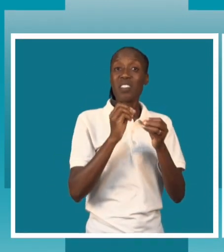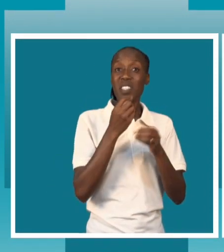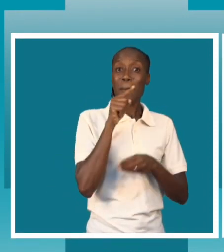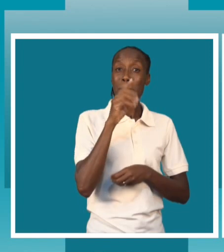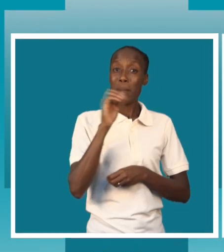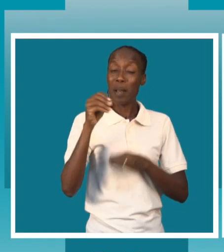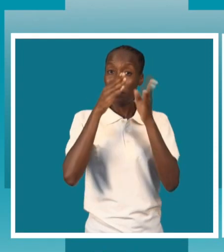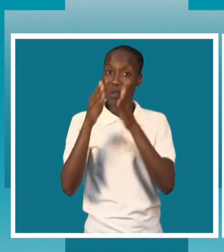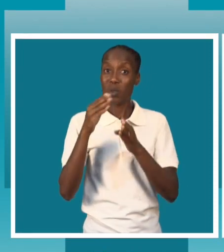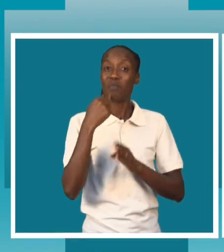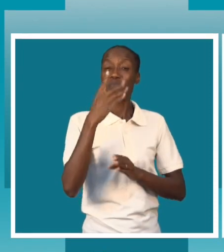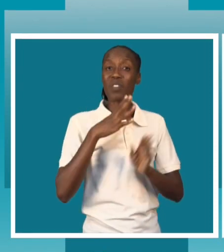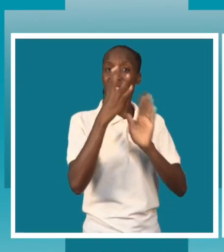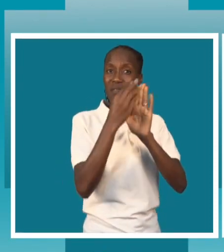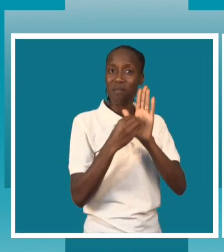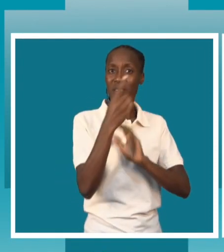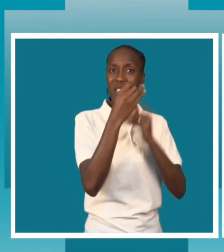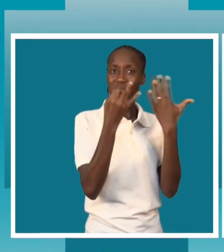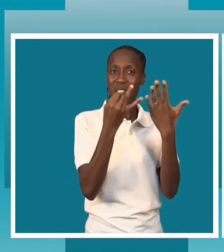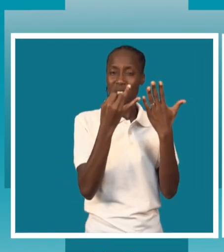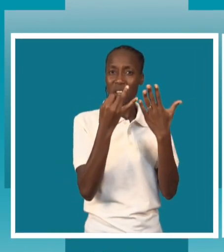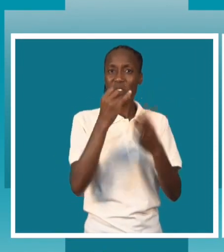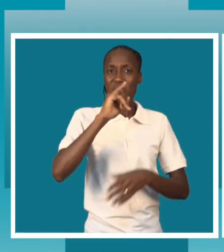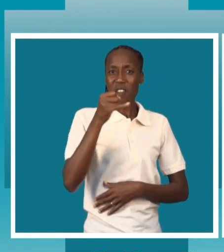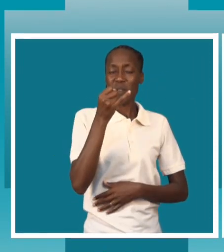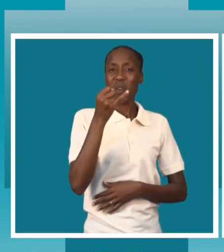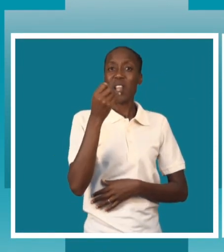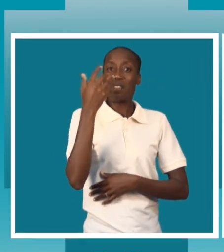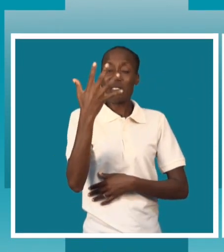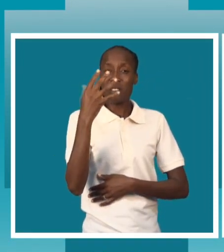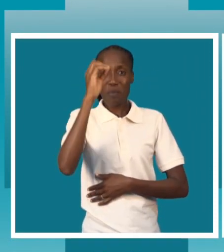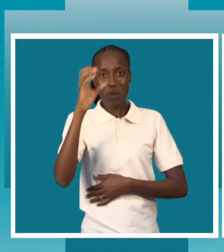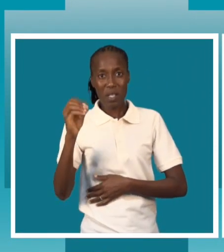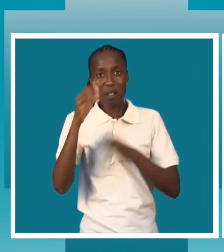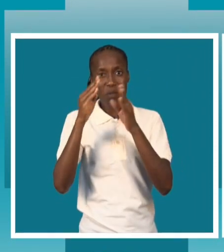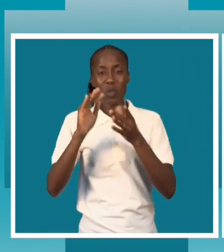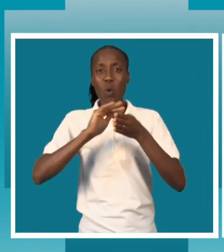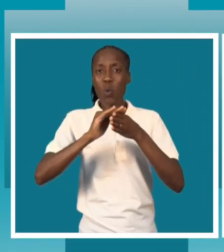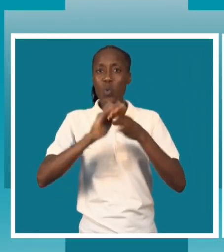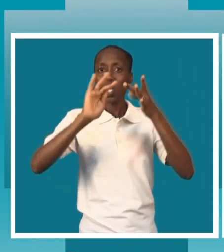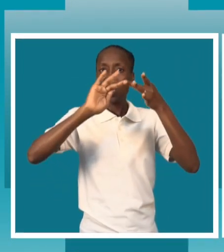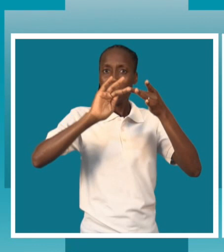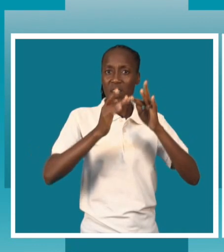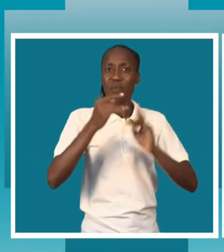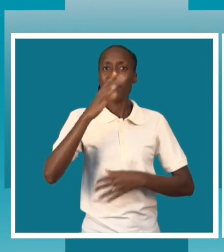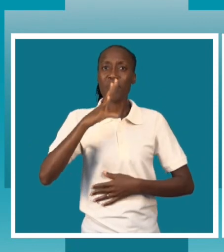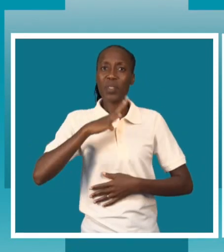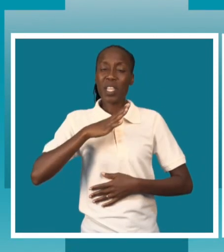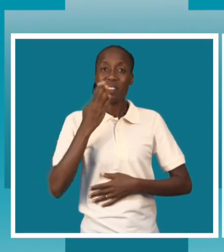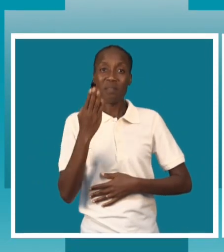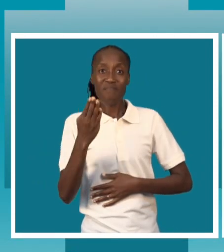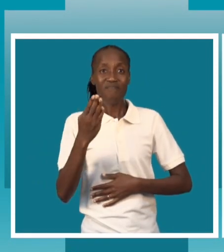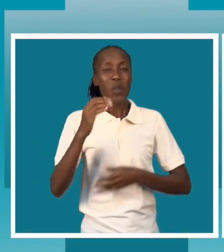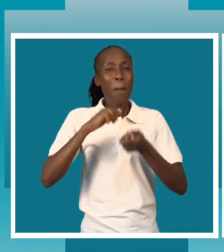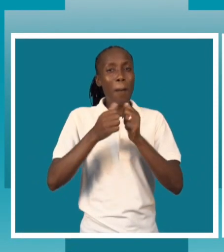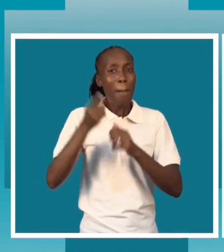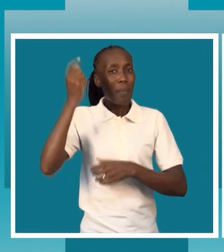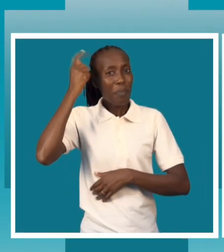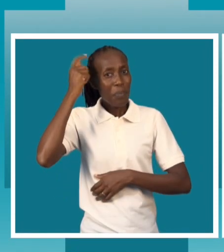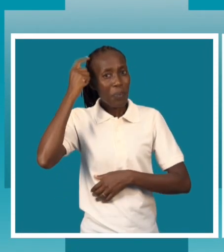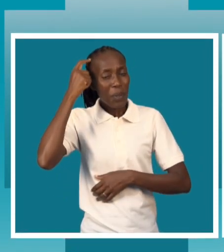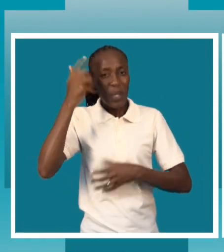o correspondente a 17,5% da população moçambicana, usa a internet. Com este recurso sempre à mão, o cérebro